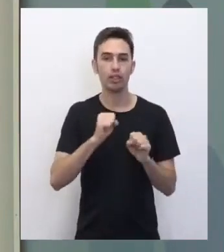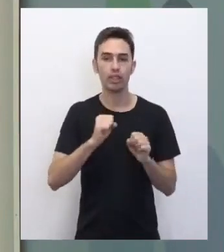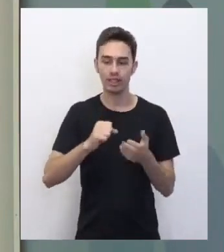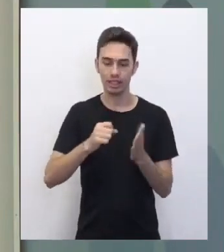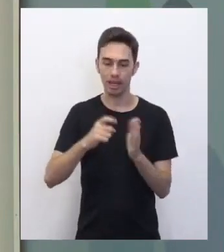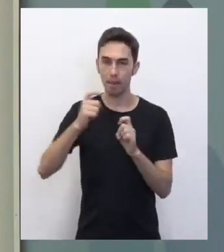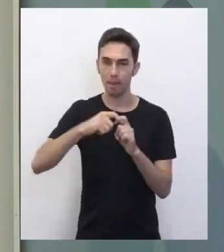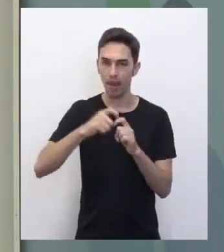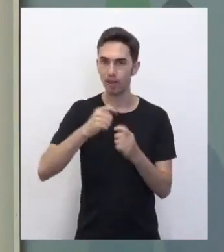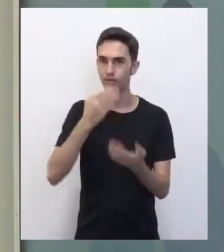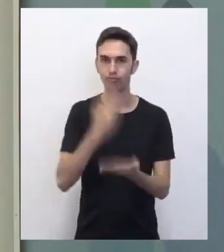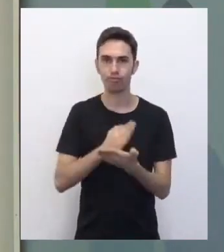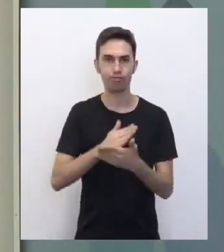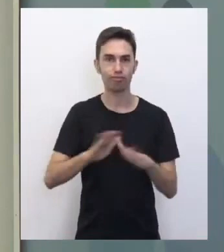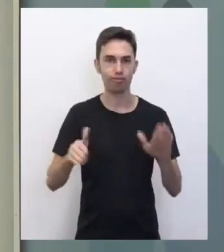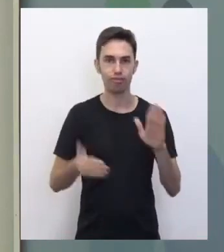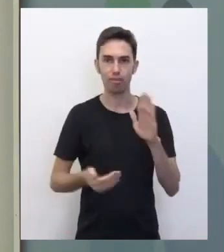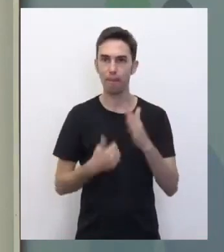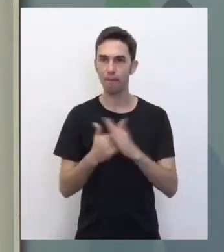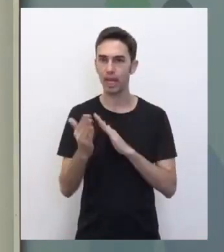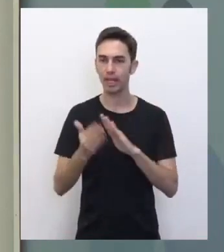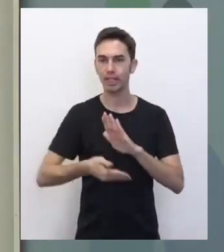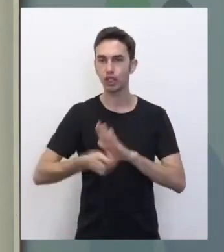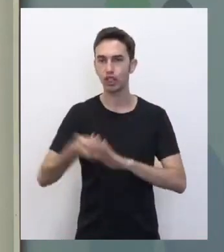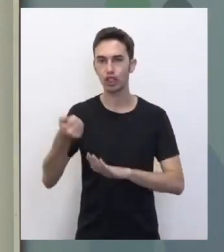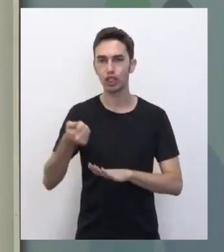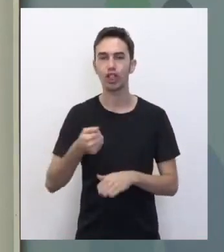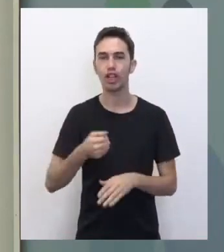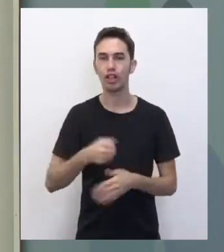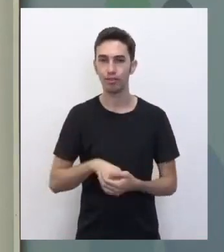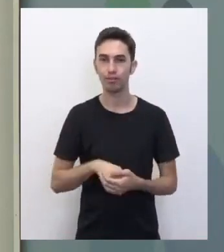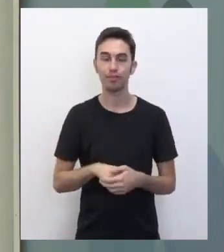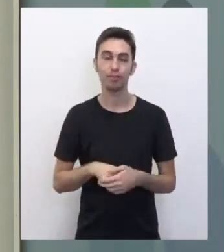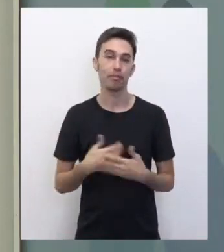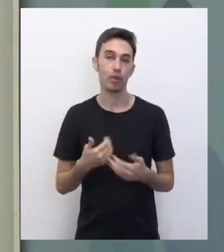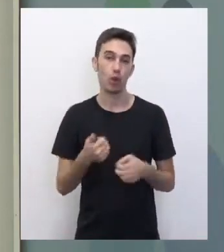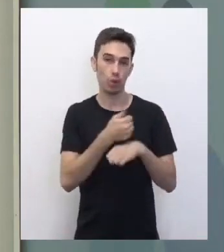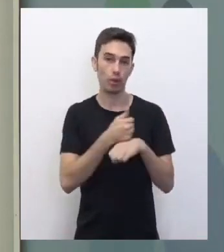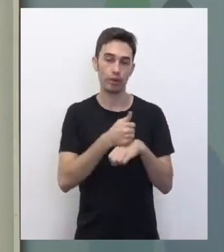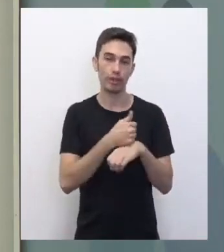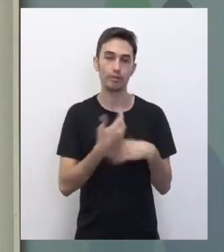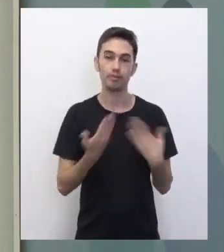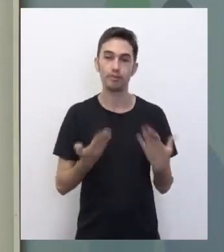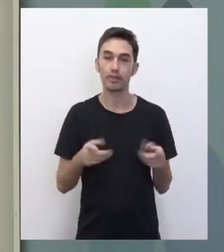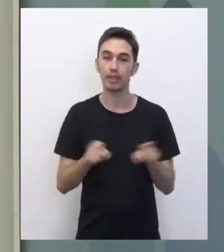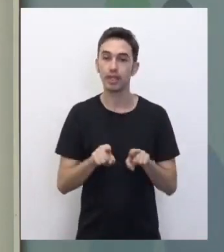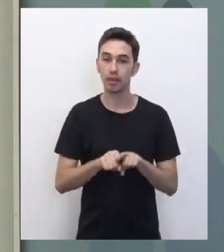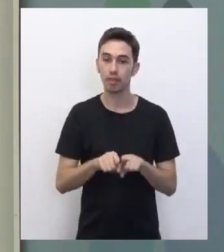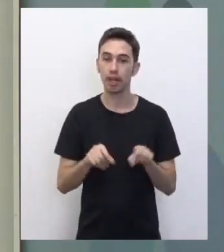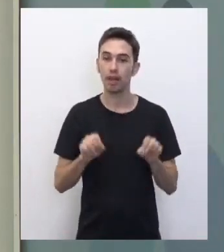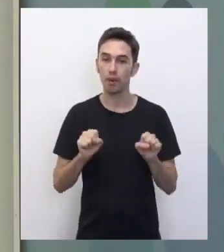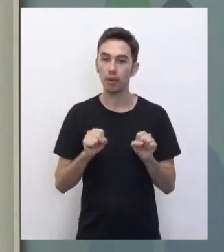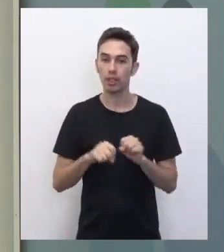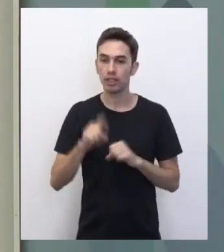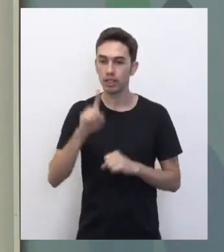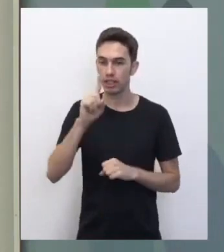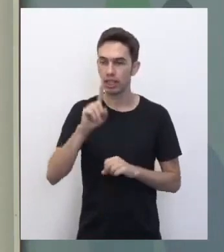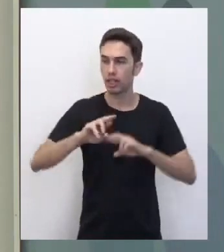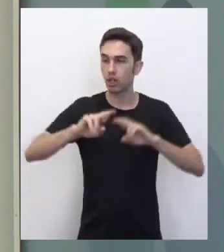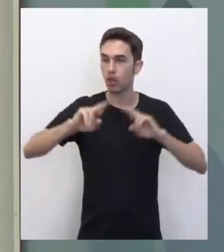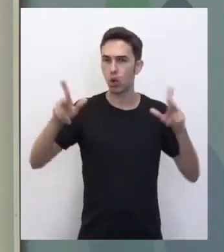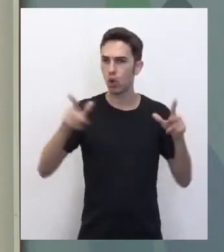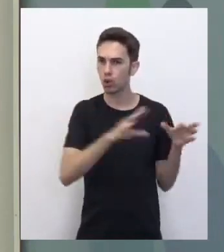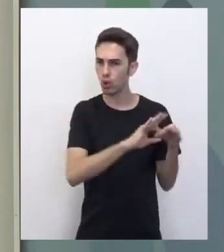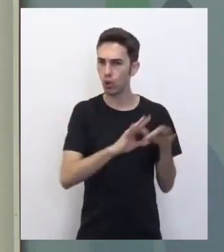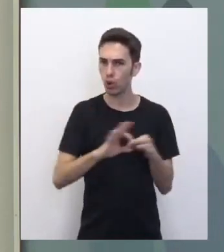por outro lado, muitas vezes te dá o direito de fazer coisas que fora do contexto